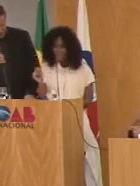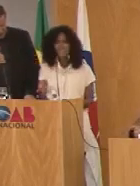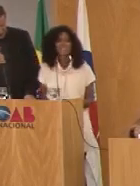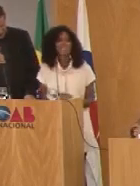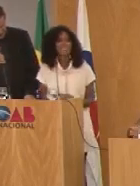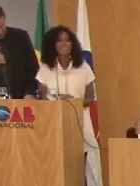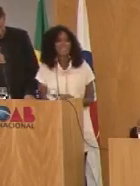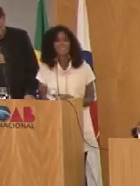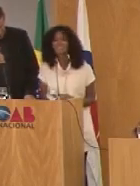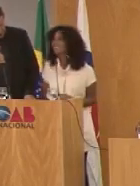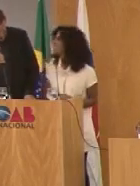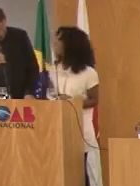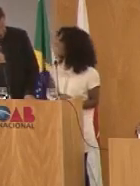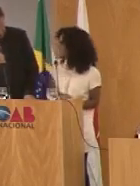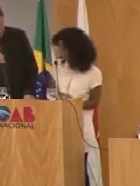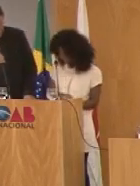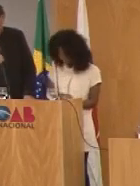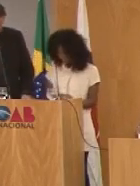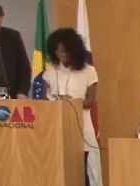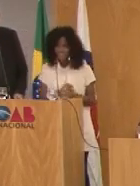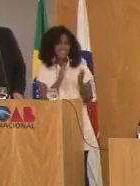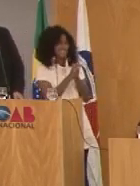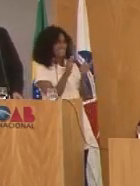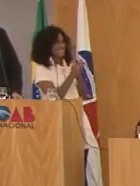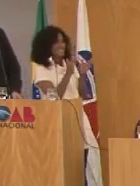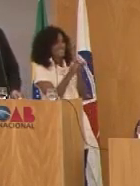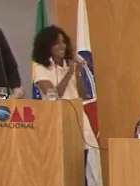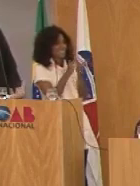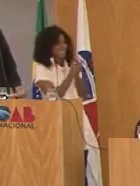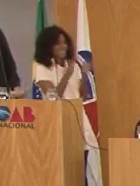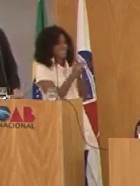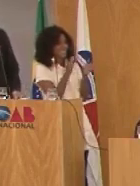Instituto de Defesa do Direito de Defesa.